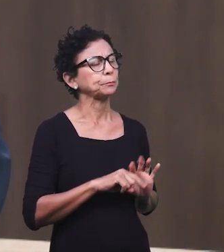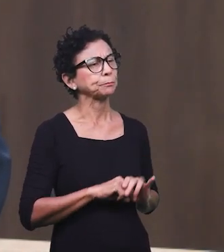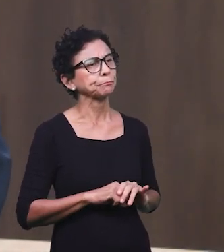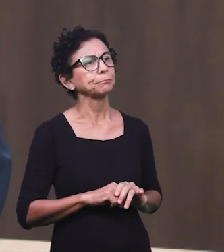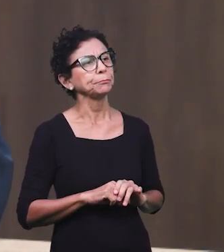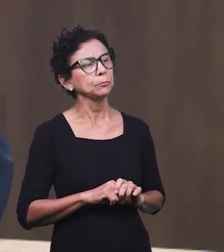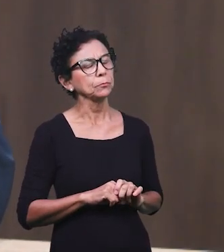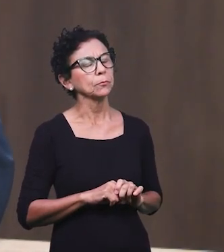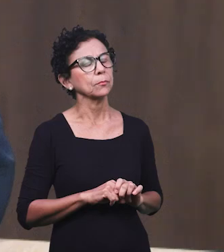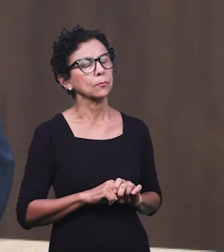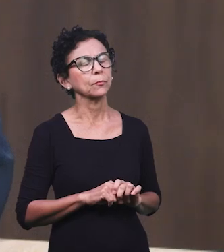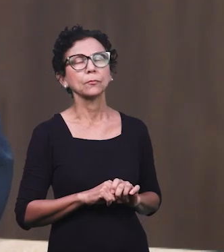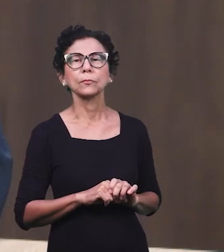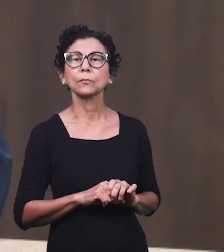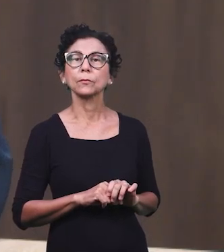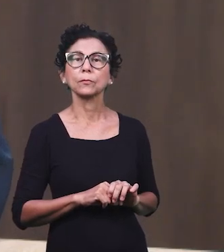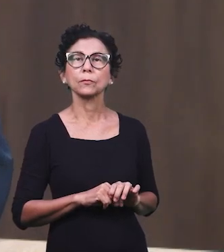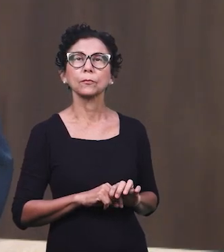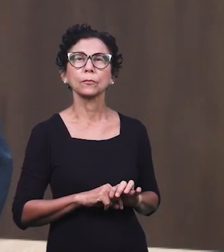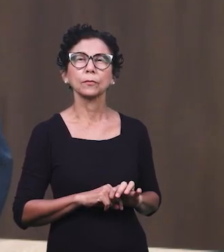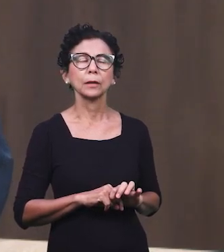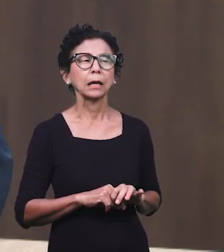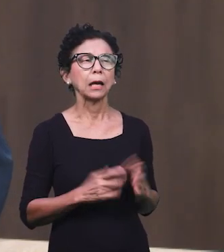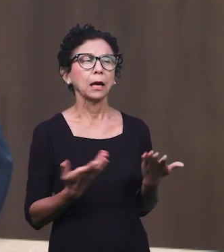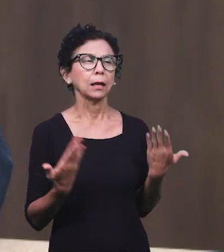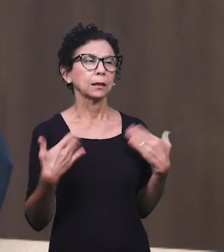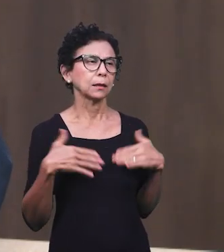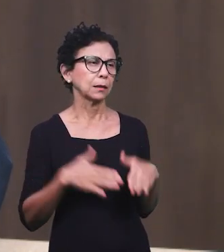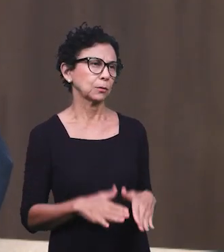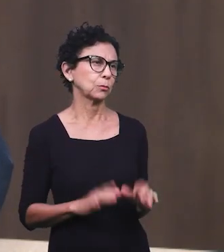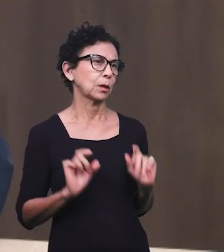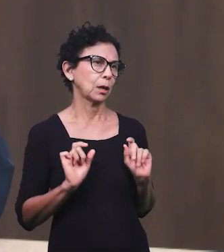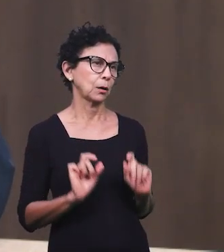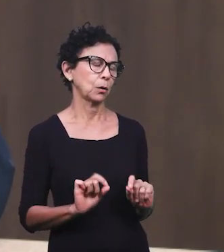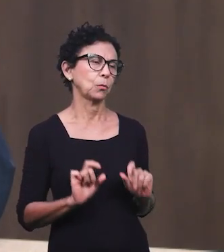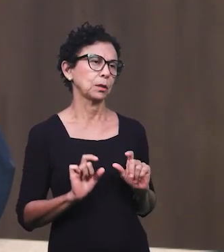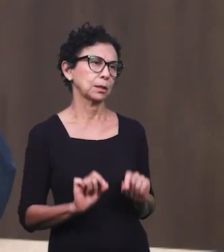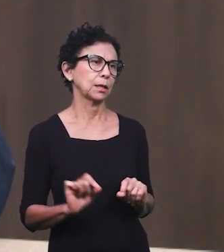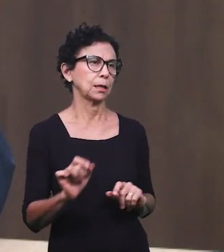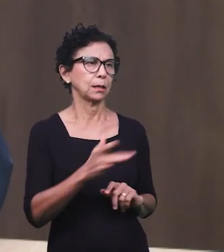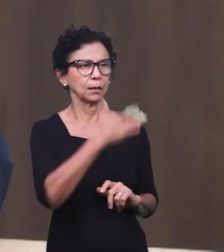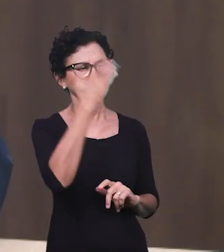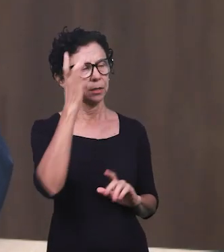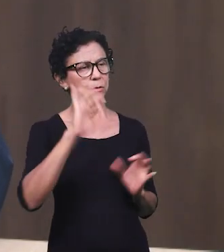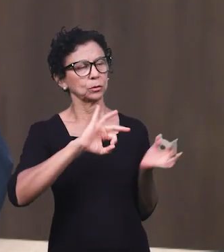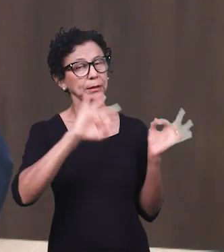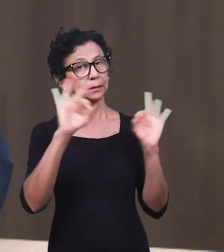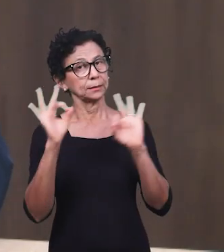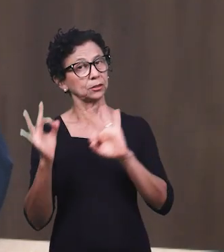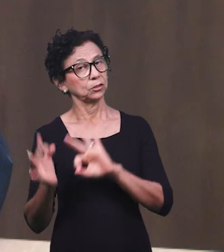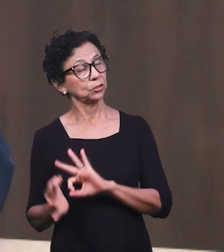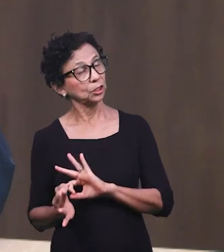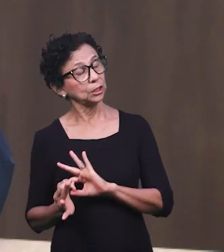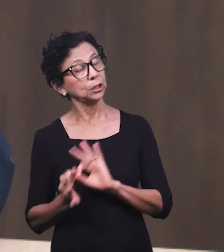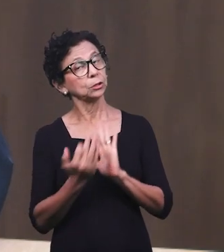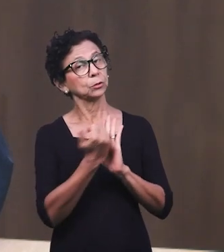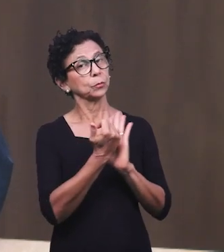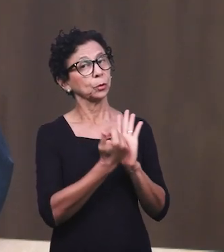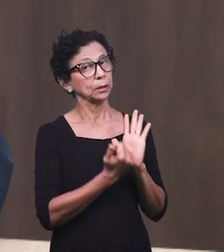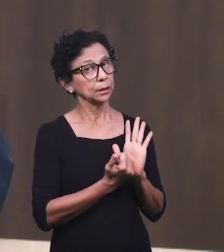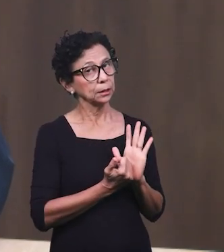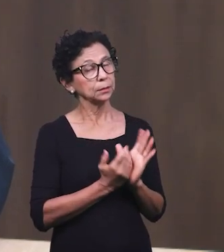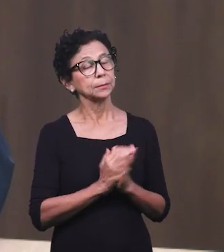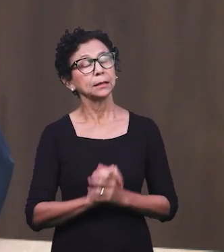fazer, eu gostaria que o senhor falasse sobre isso, porque, naturalmente, quem está nos assistindo e participa conosco